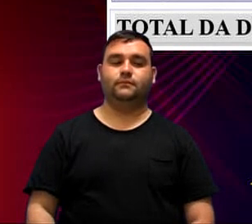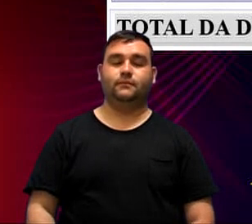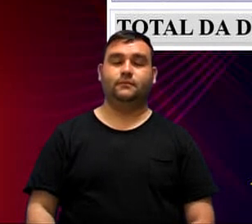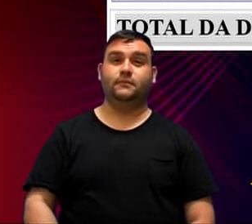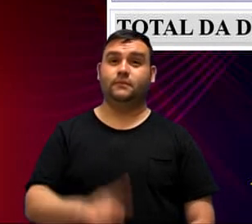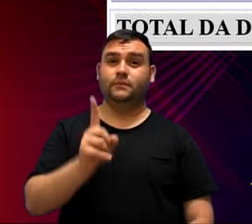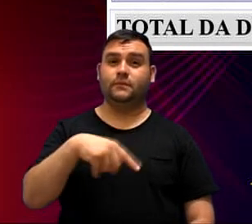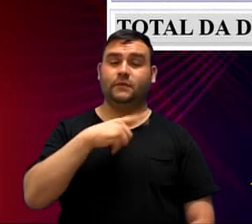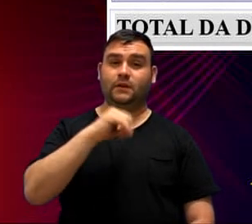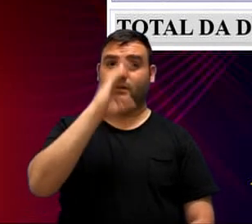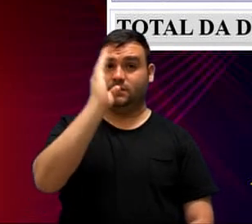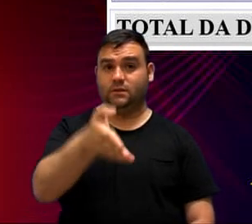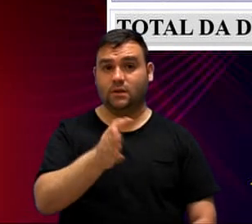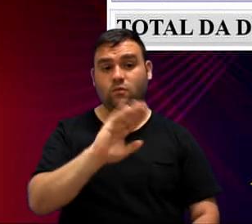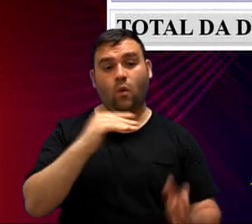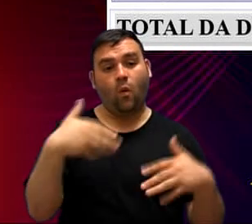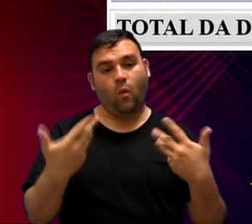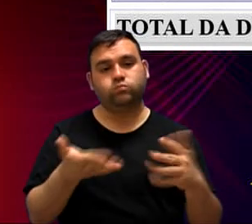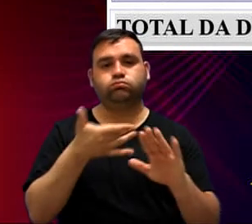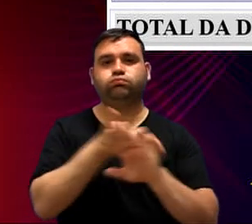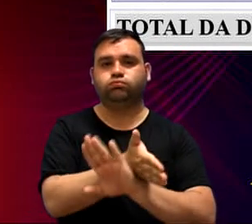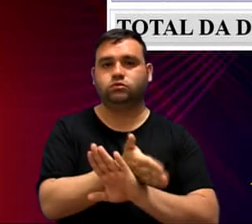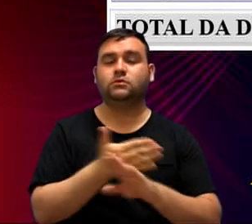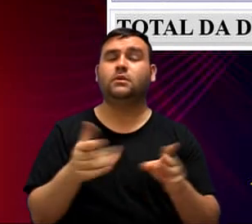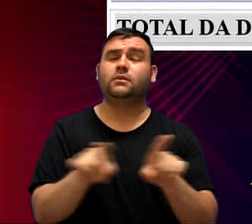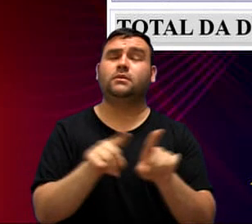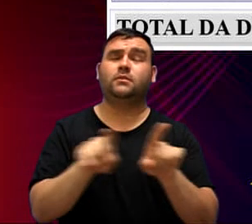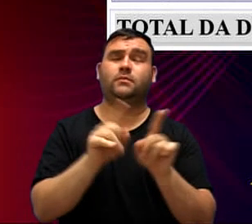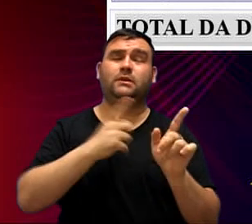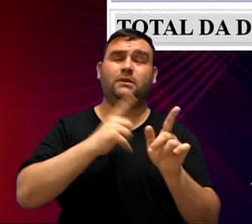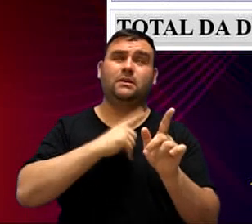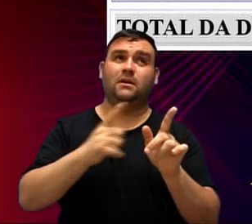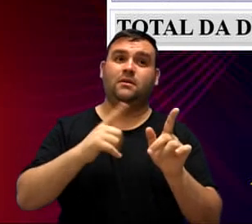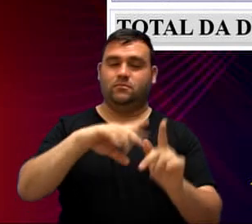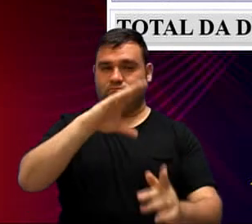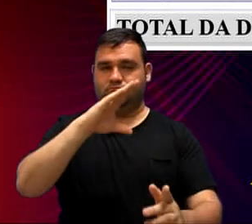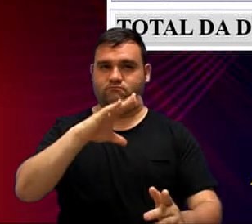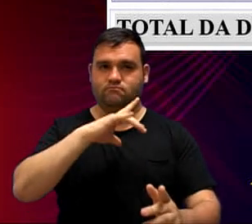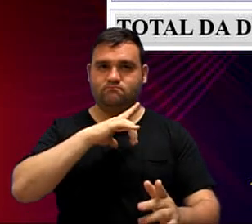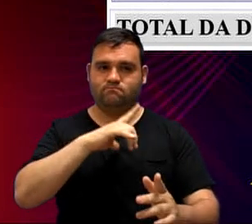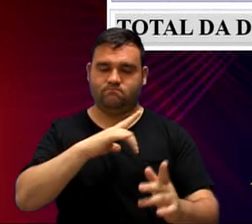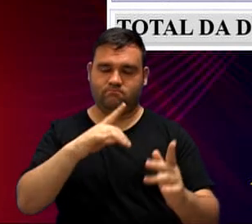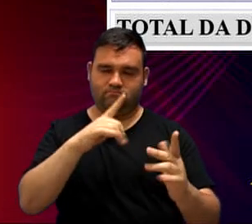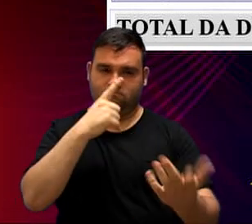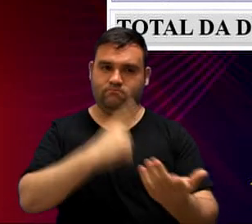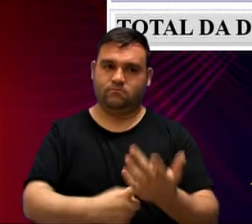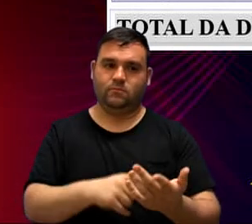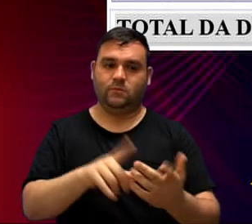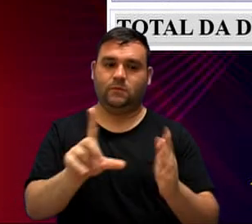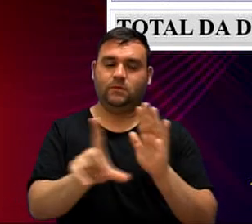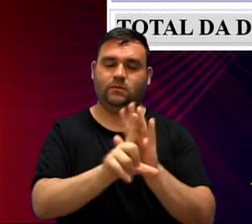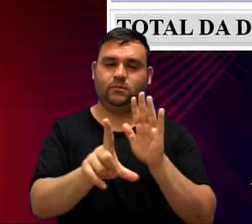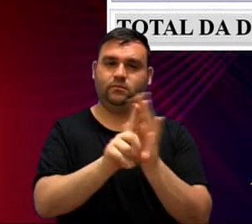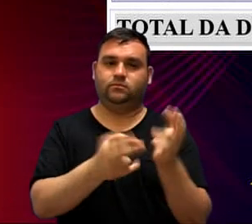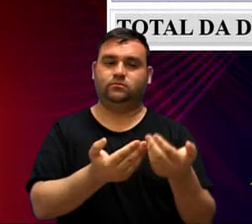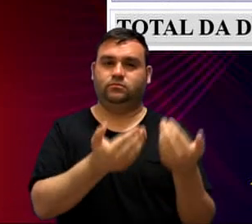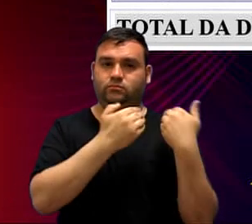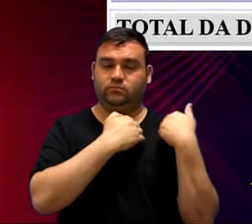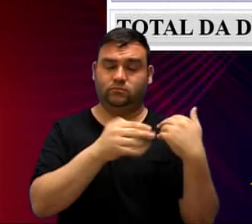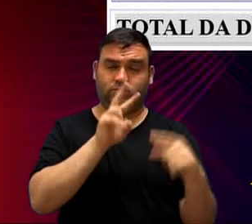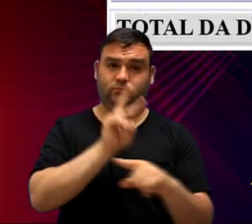49.571.625.08. Que é a direta e indireta. Esse nível de comprometimento pela lei de responsabilidade fiscal e tudo